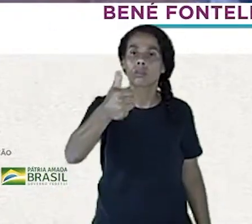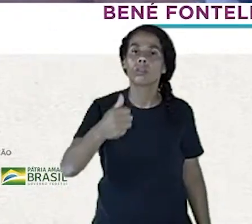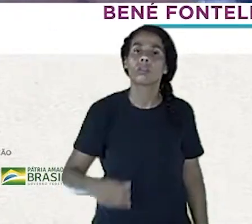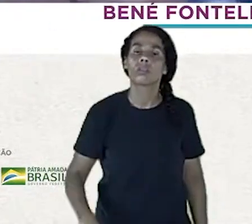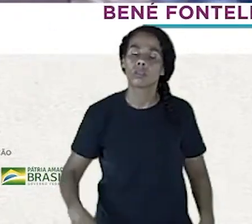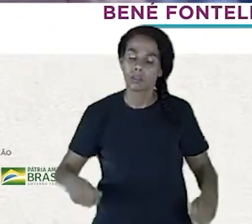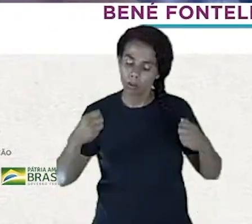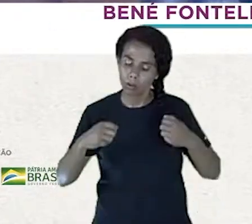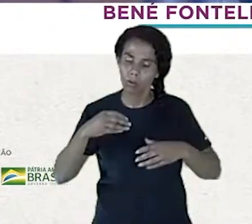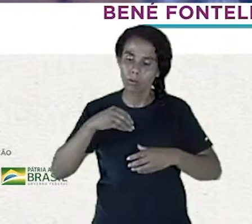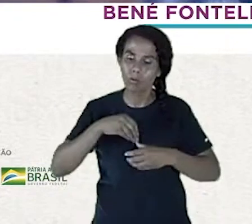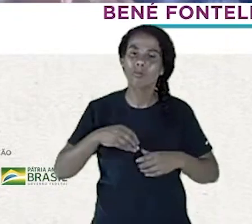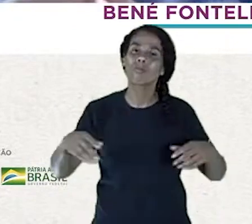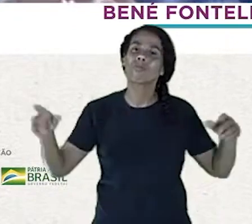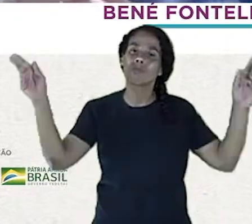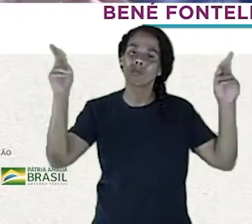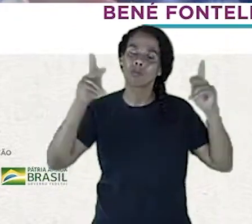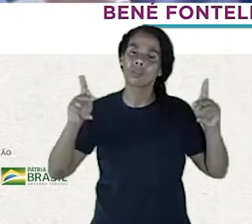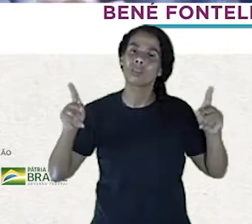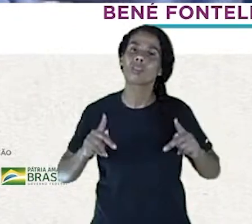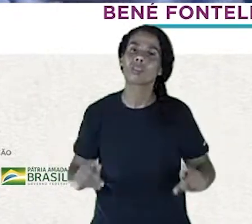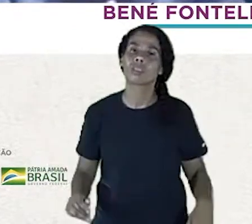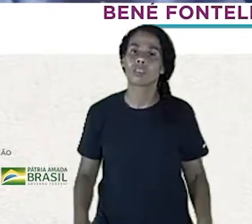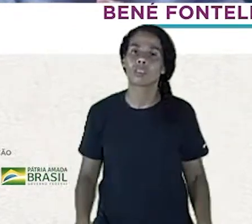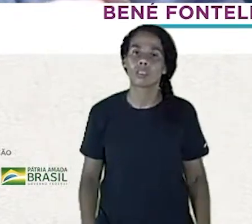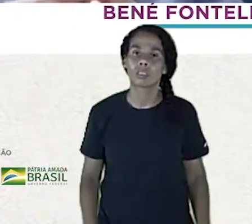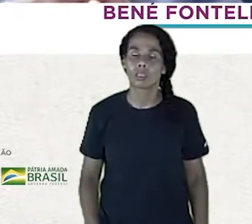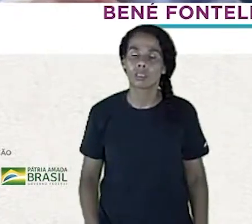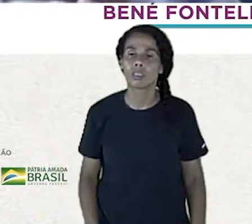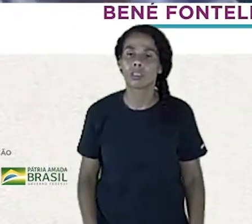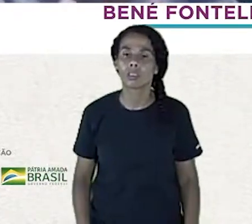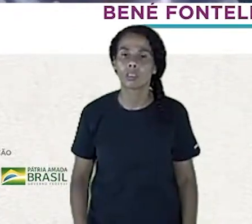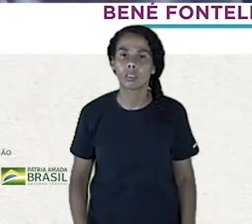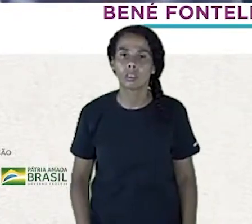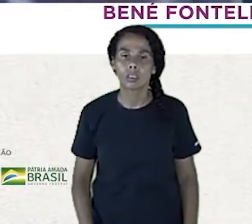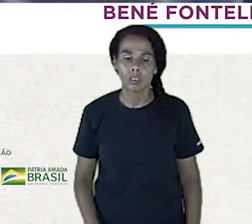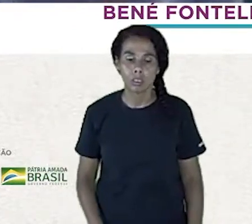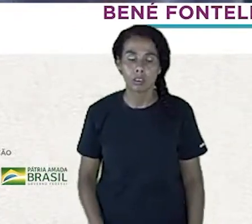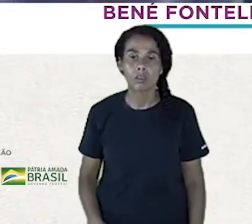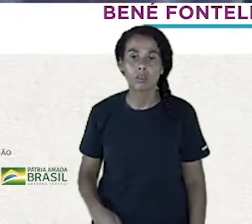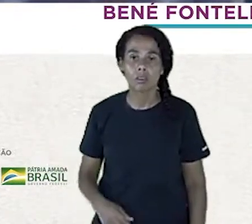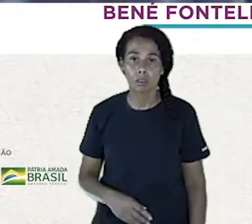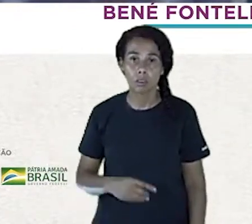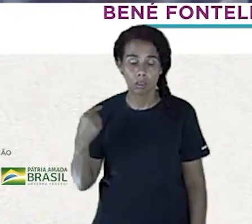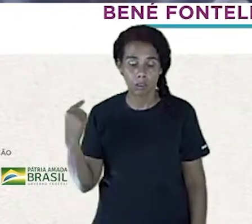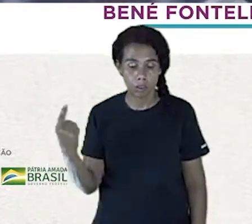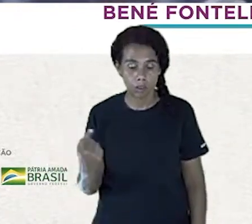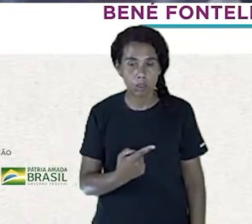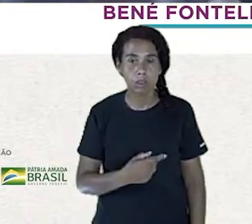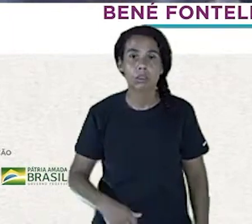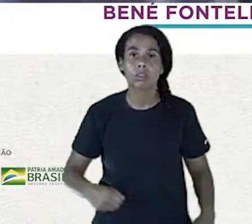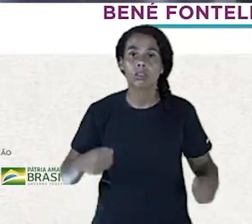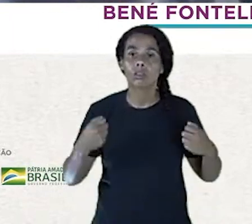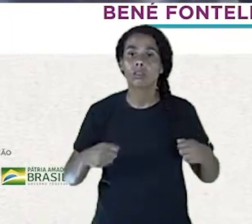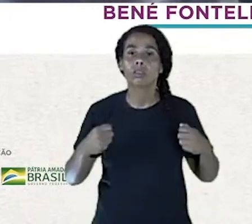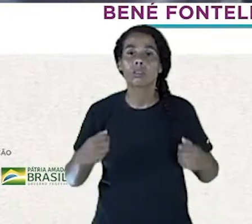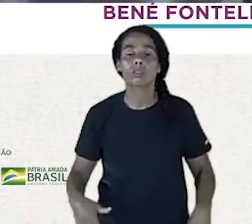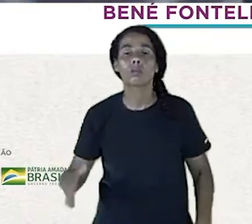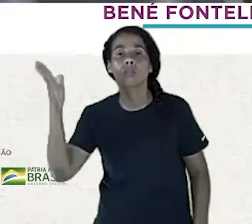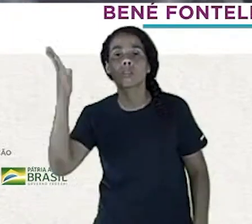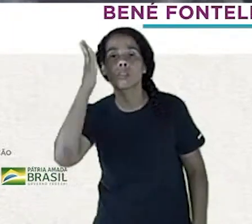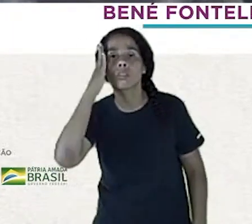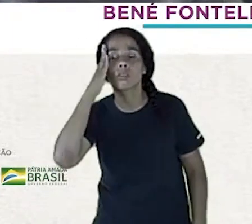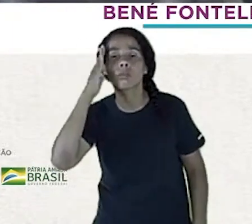tem jeito, nós somos buscadores da verdade. E essa verdade nunca é absoluta, é a verdade de cada um,